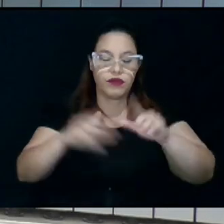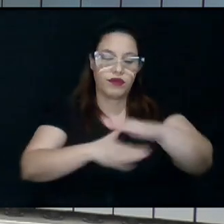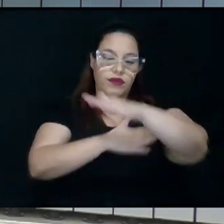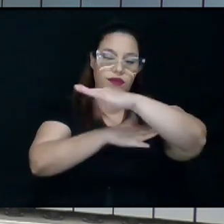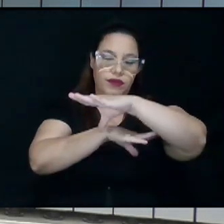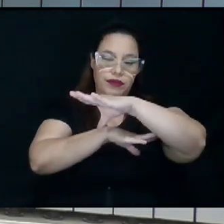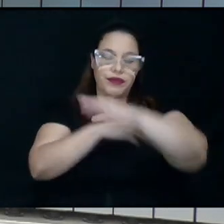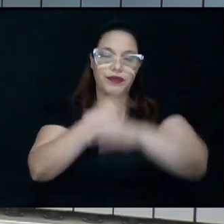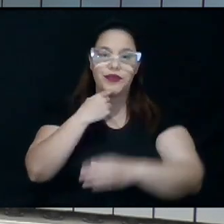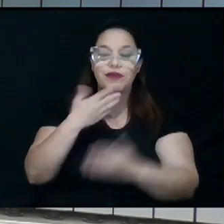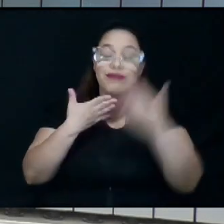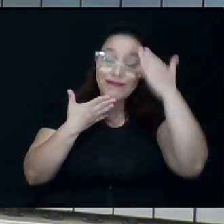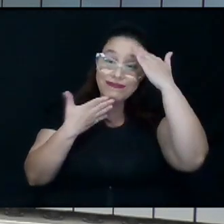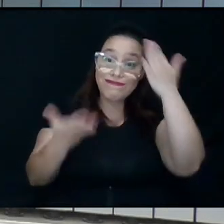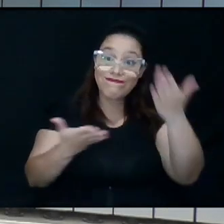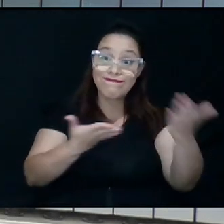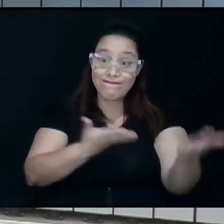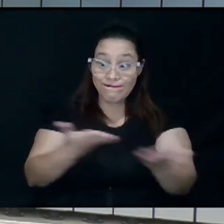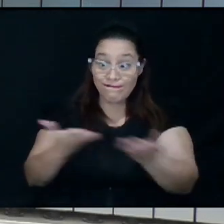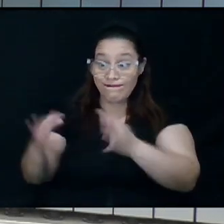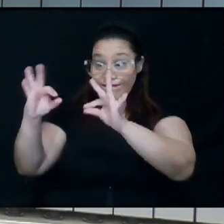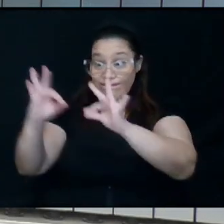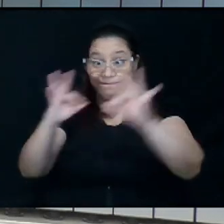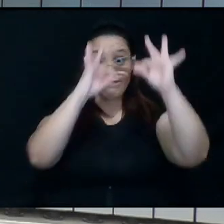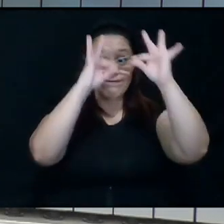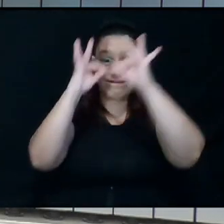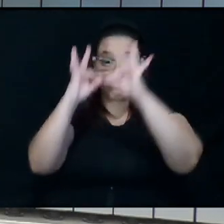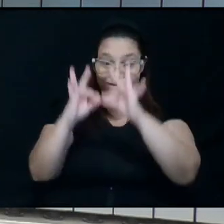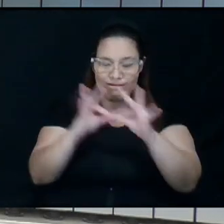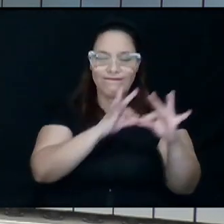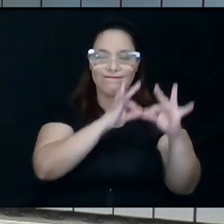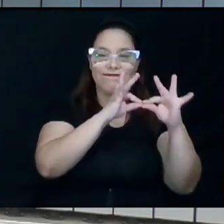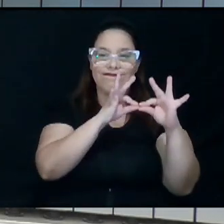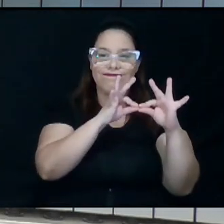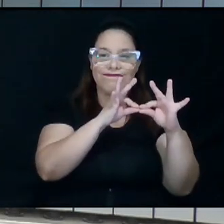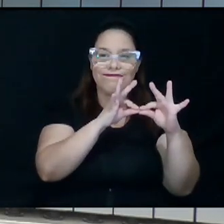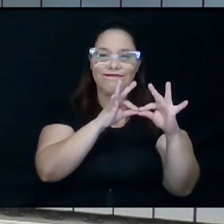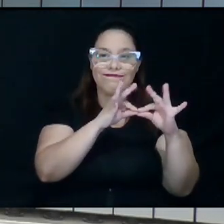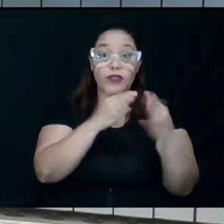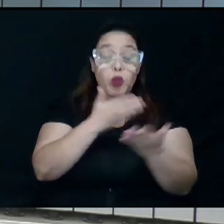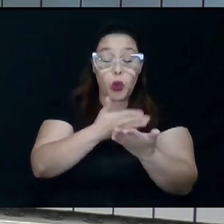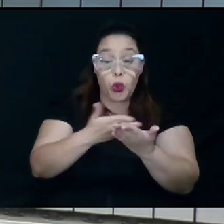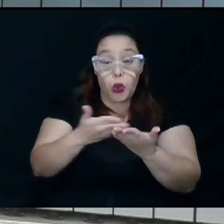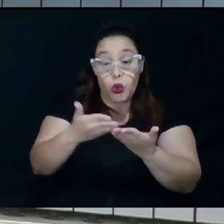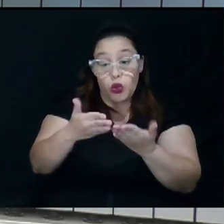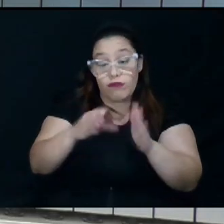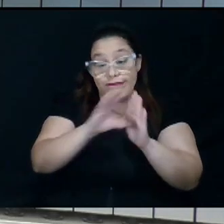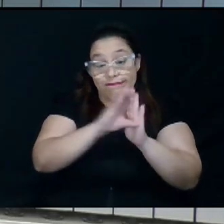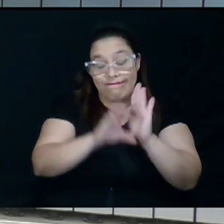Muito obrigado pela sua companhia, pela sua audiência. Continue na nossa programação